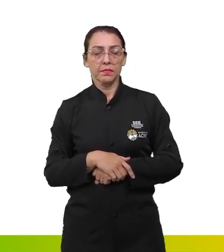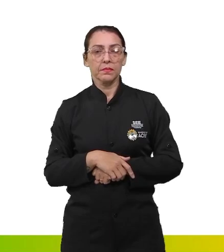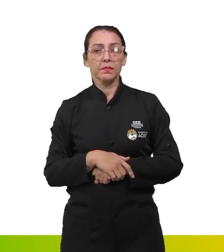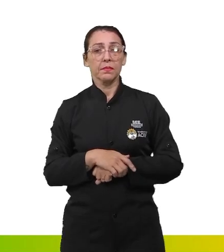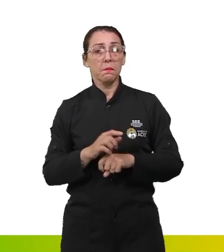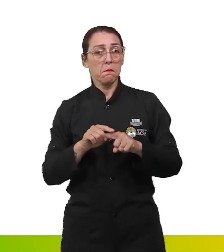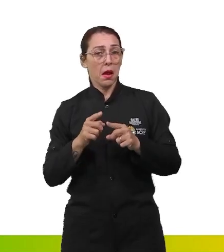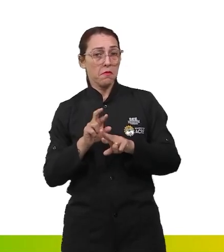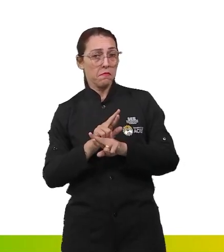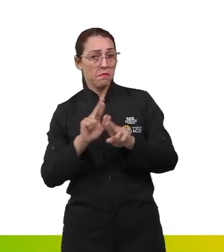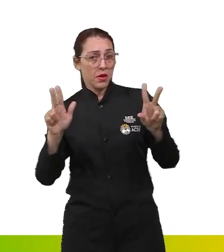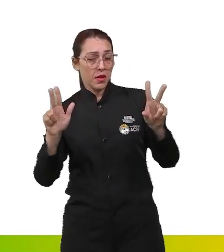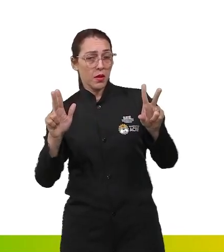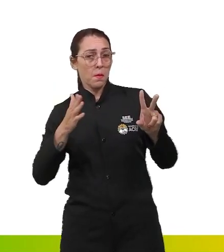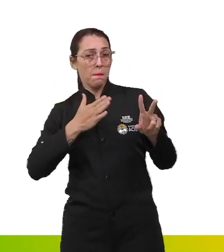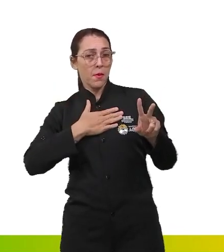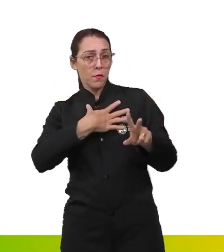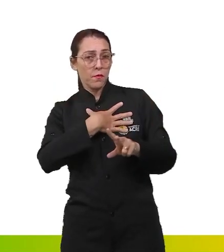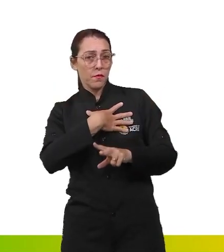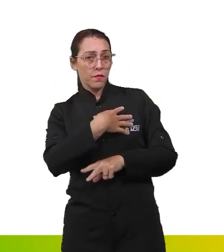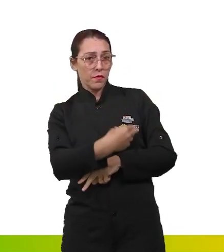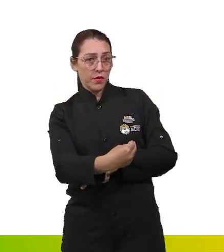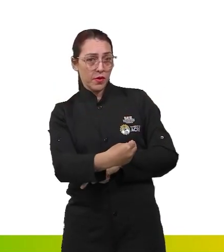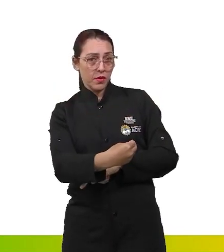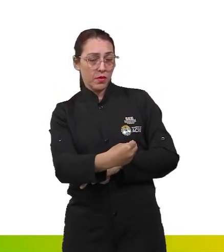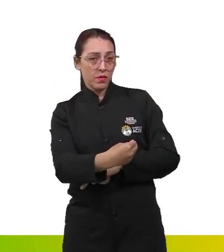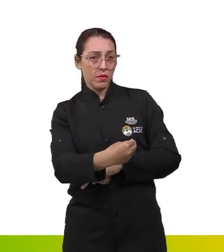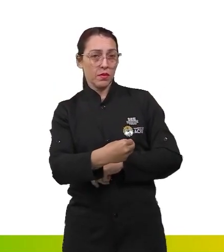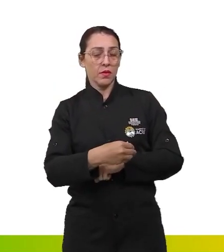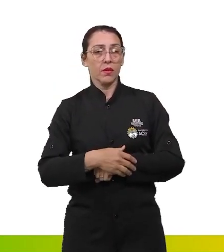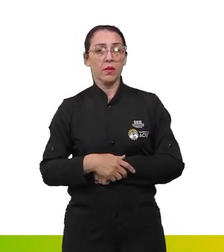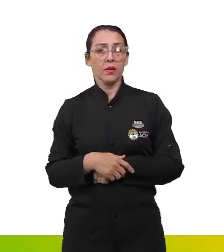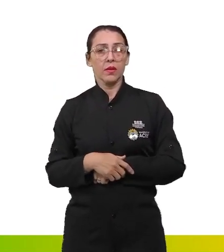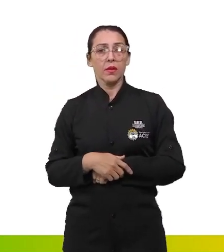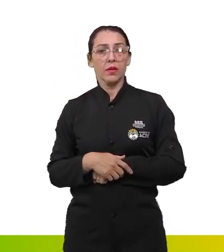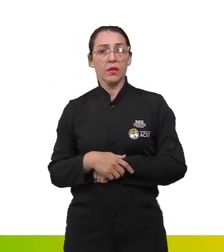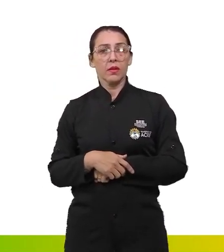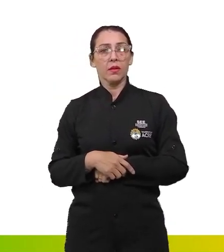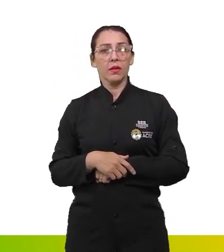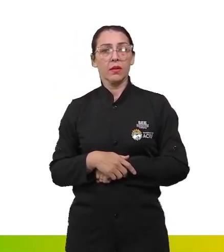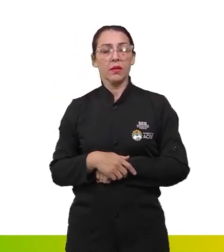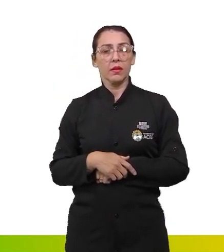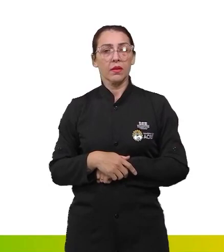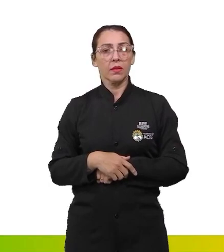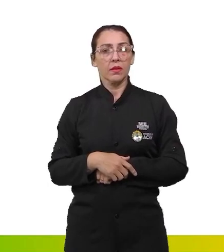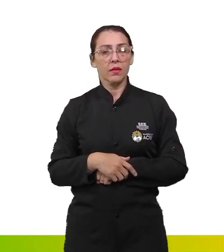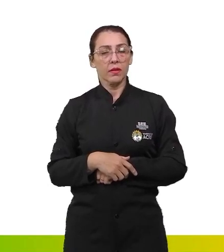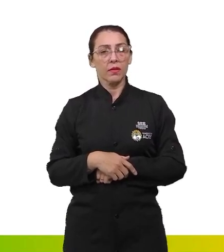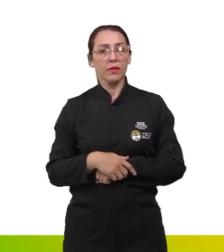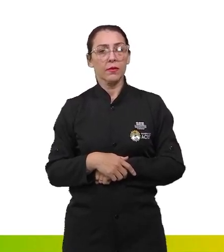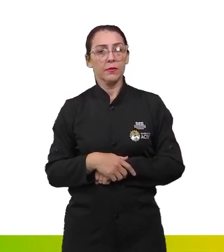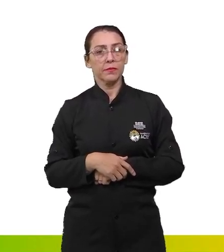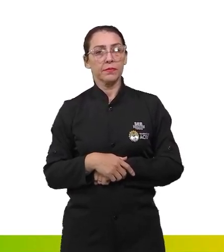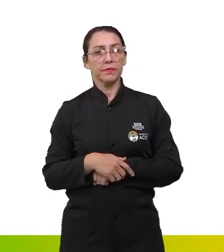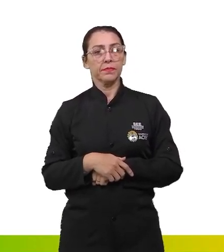né, diferentemente, o meu filho é quem? É ele, né? Ele é meu filho.